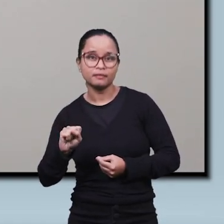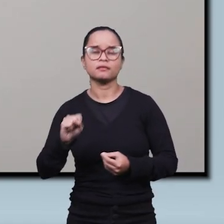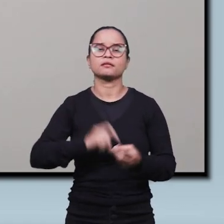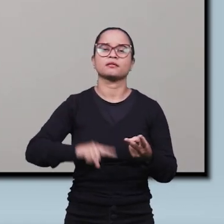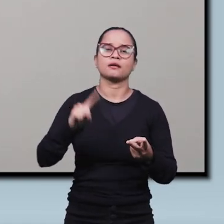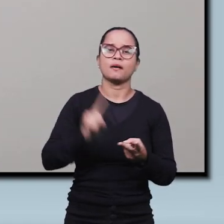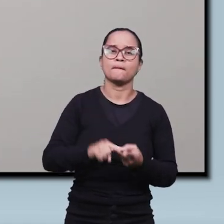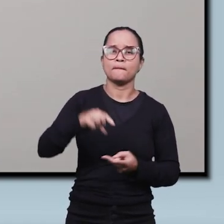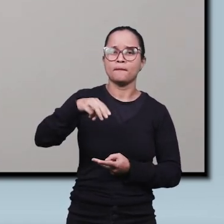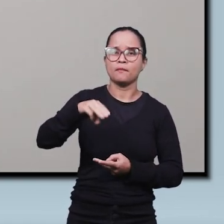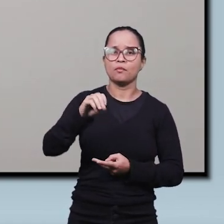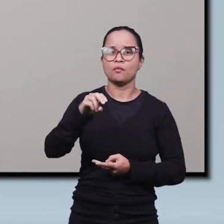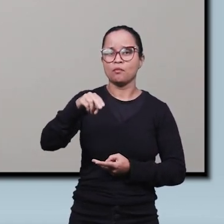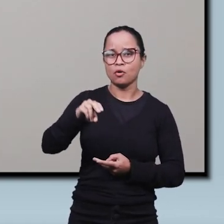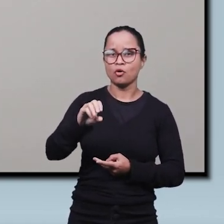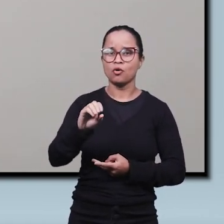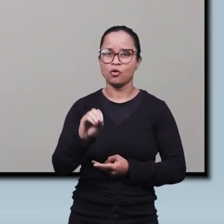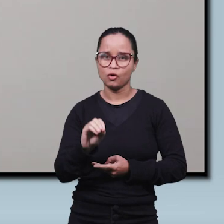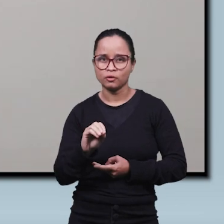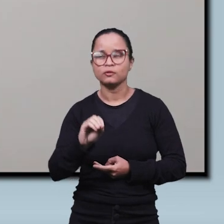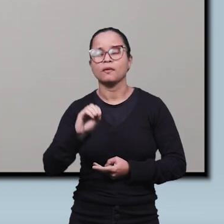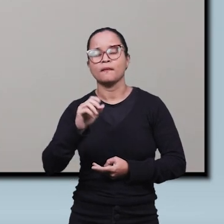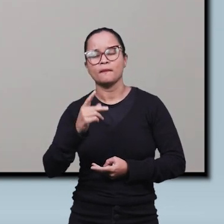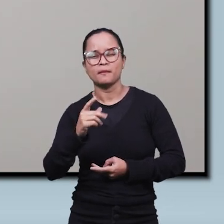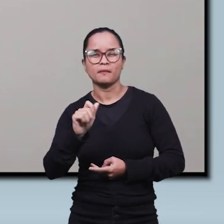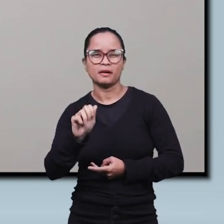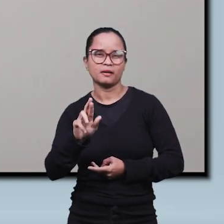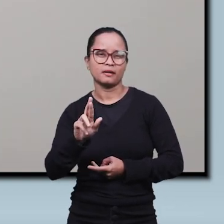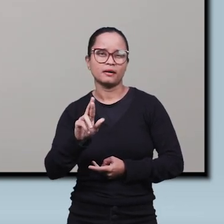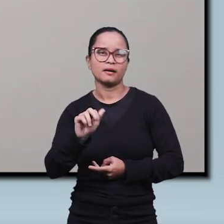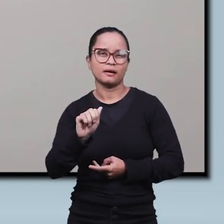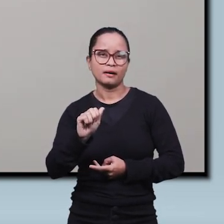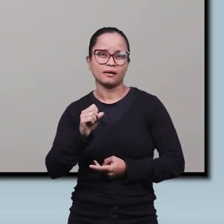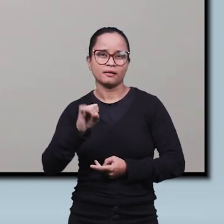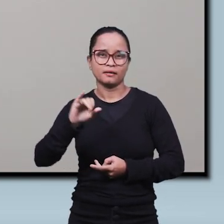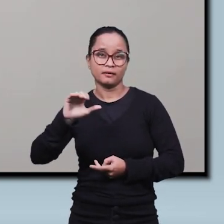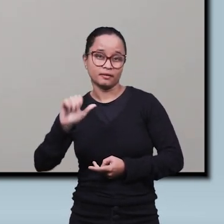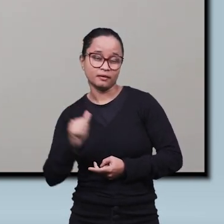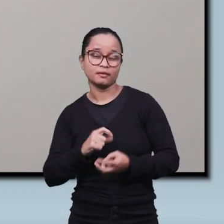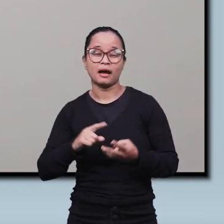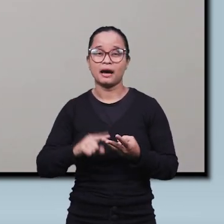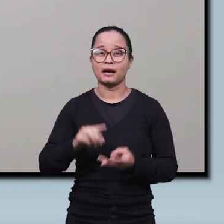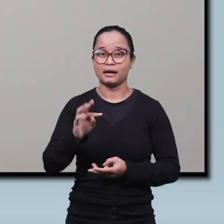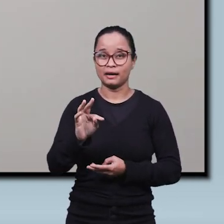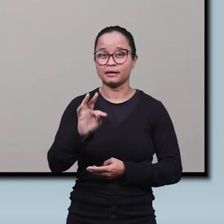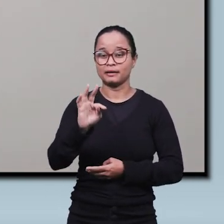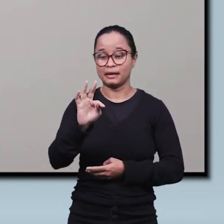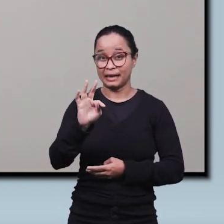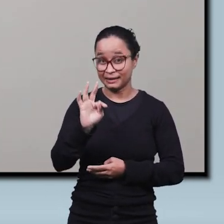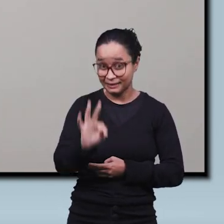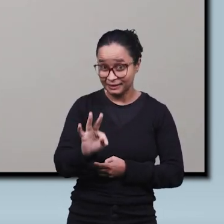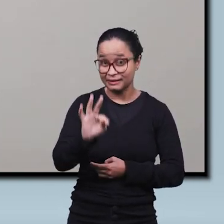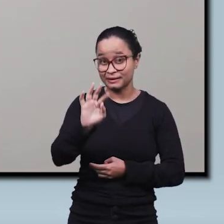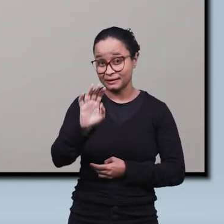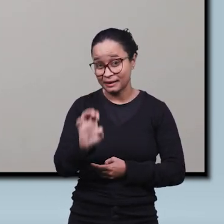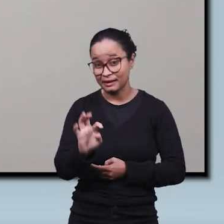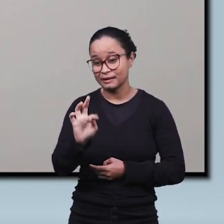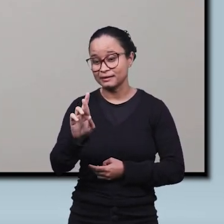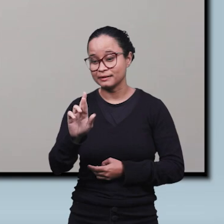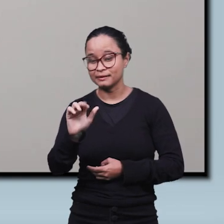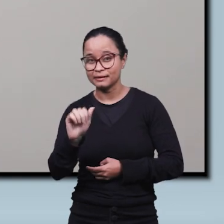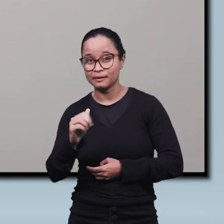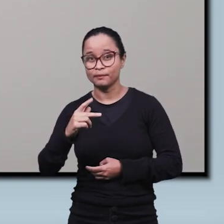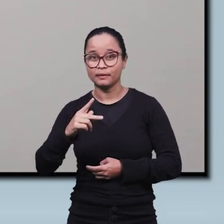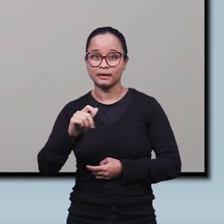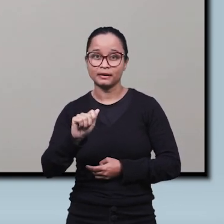monoparesias, quando é só um membro comprometido, a tetraplegia ou a tetraparesia,